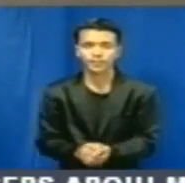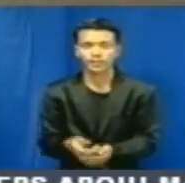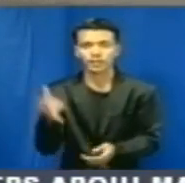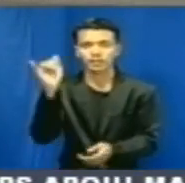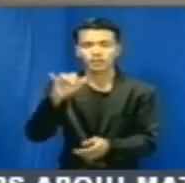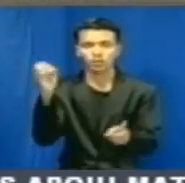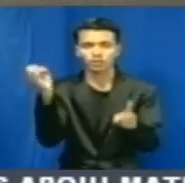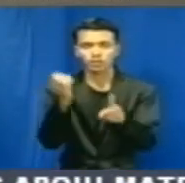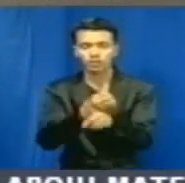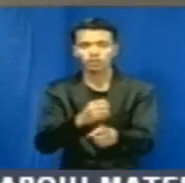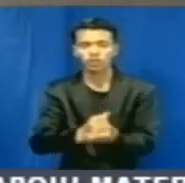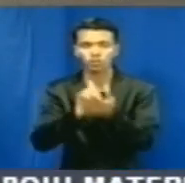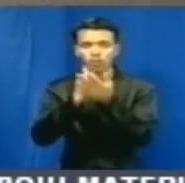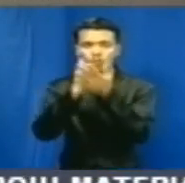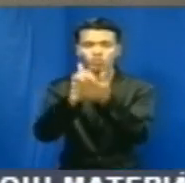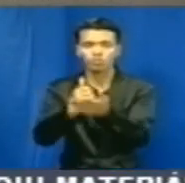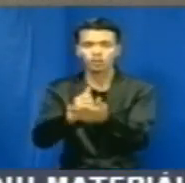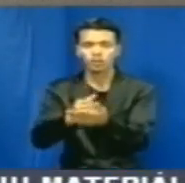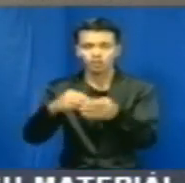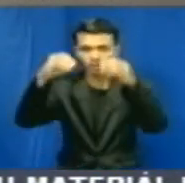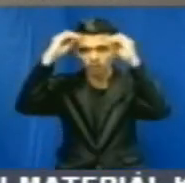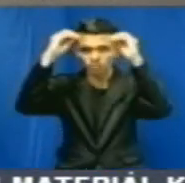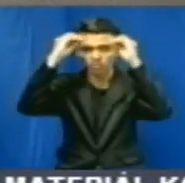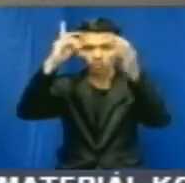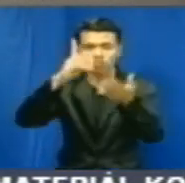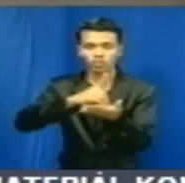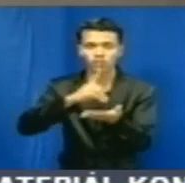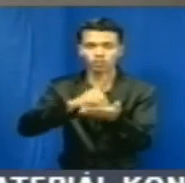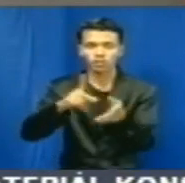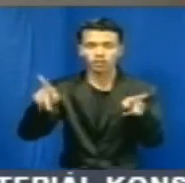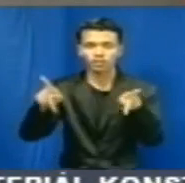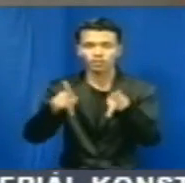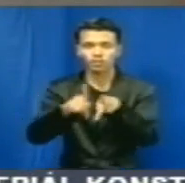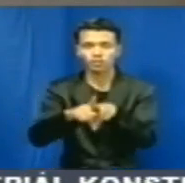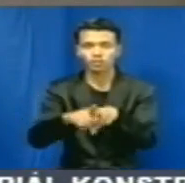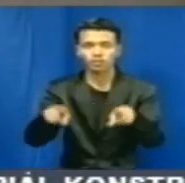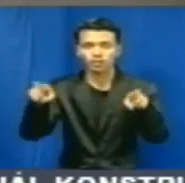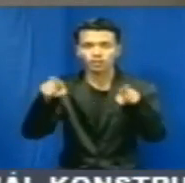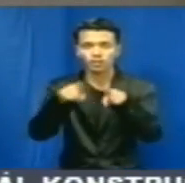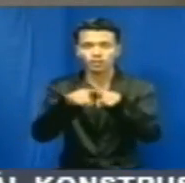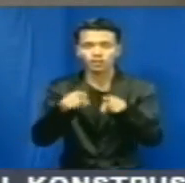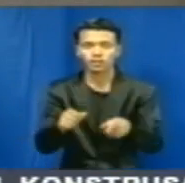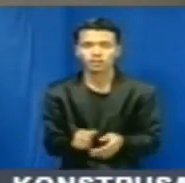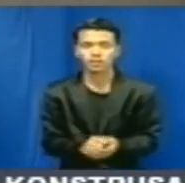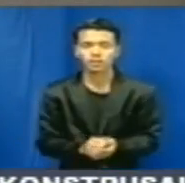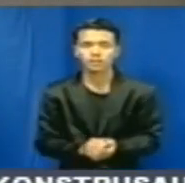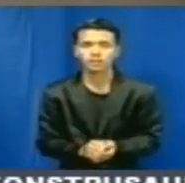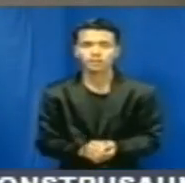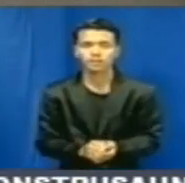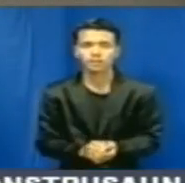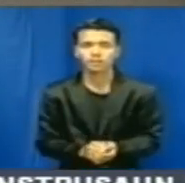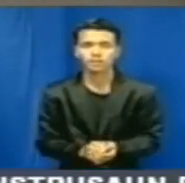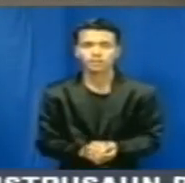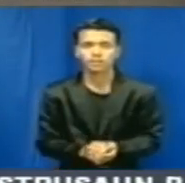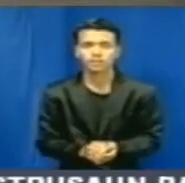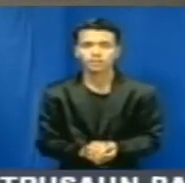Ato capacita, então é pessoal saúde Sida no mesmo posto de referência, mas também sabe que estabelece o município Ainaru,